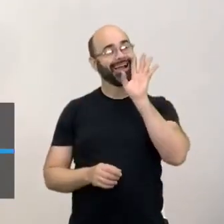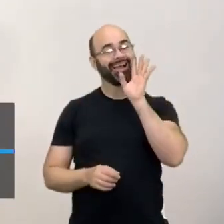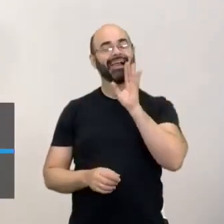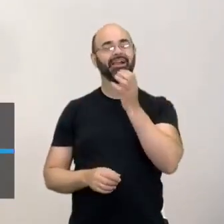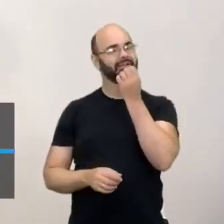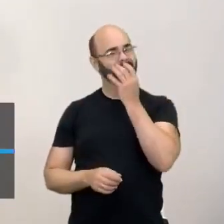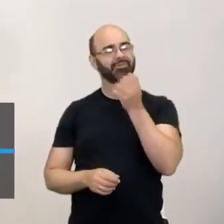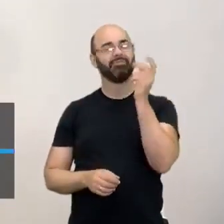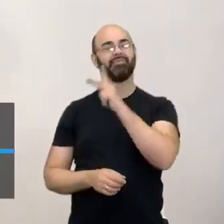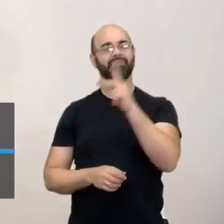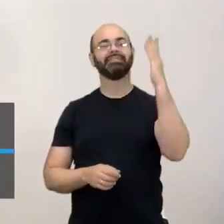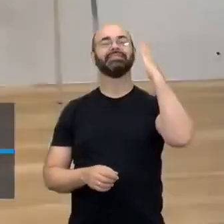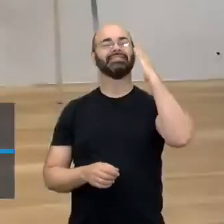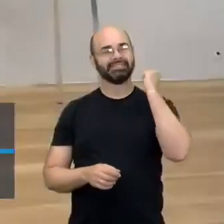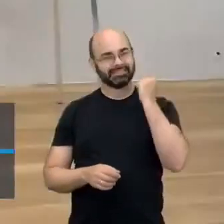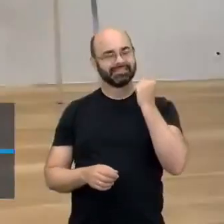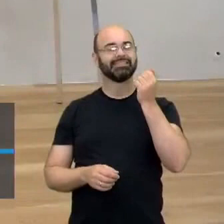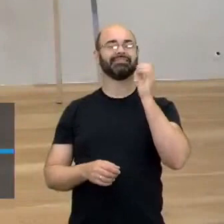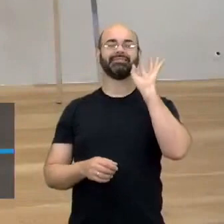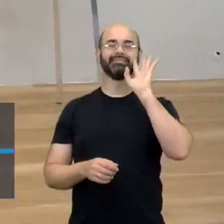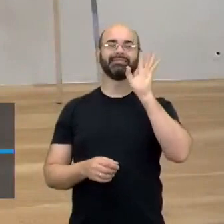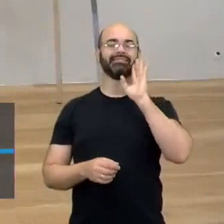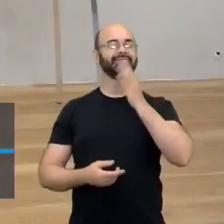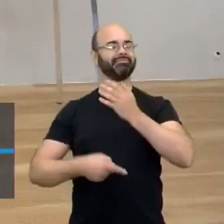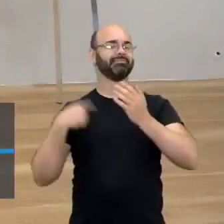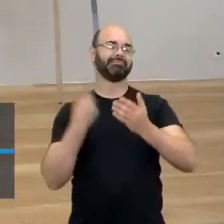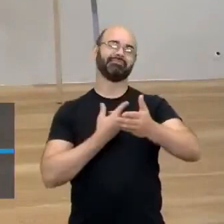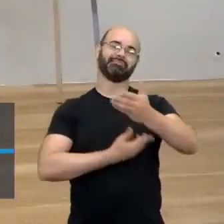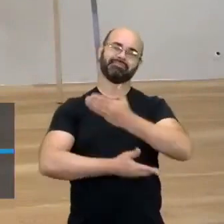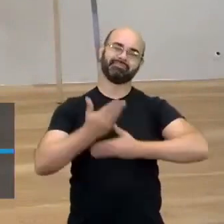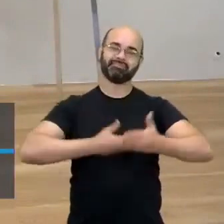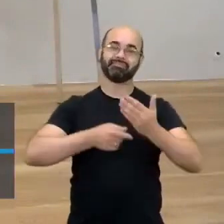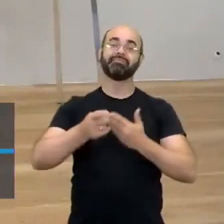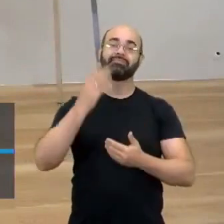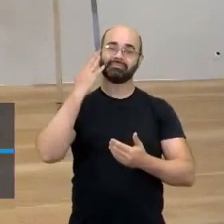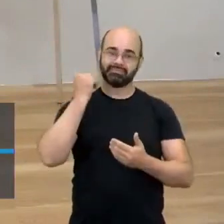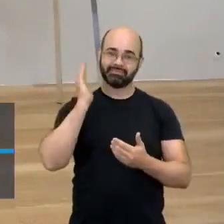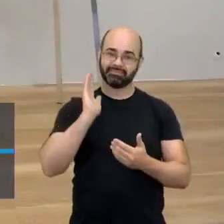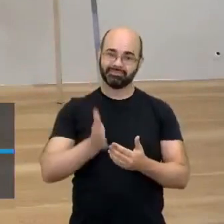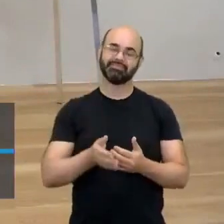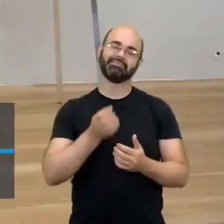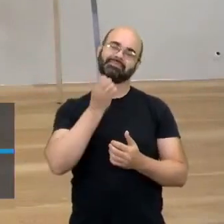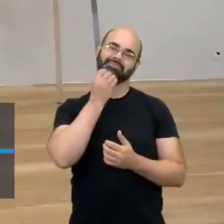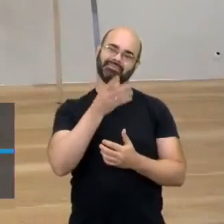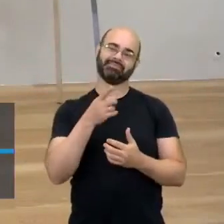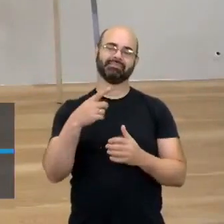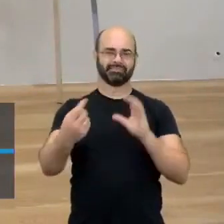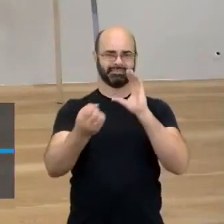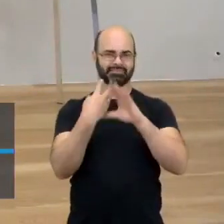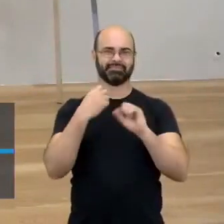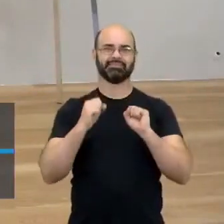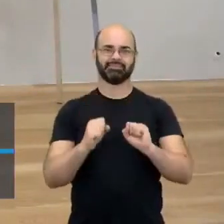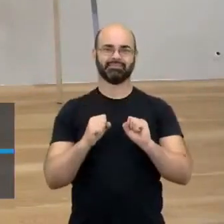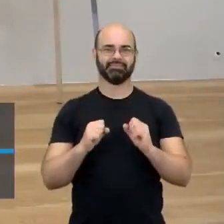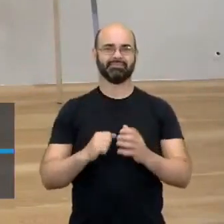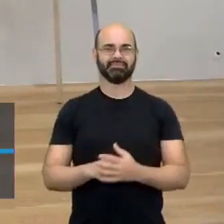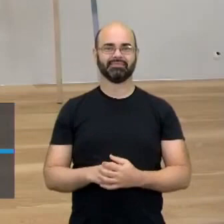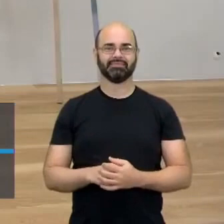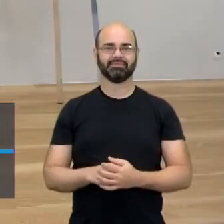para aprender, para a gente ir junto, os alunos também. Então que bom que você já domina. Manda suas contribuições aqui pra gente. Estamos